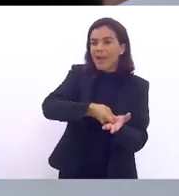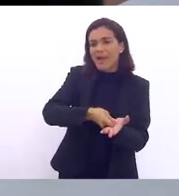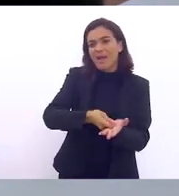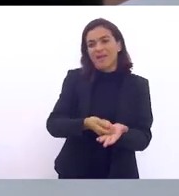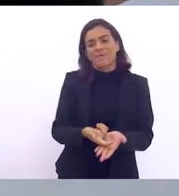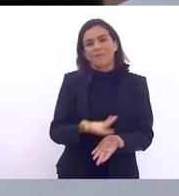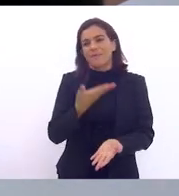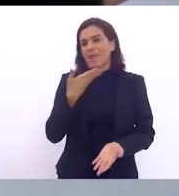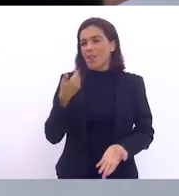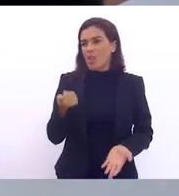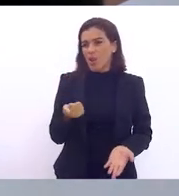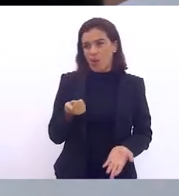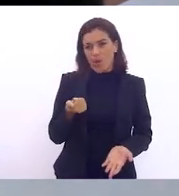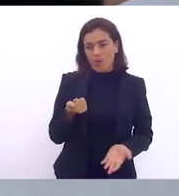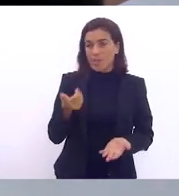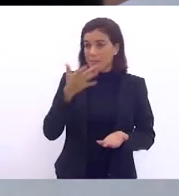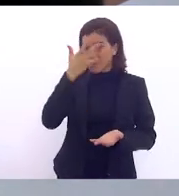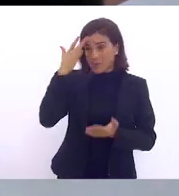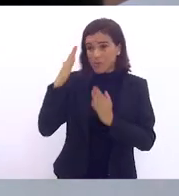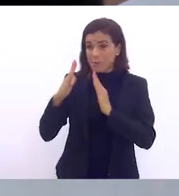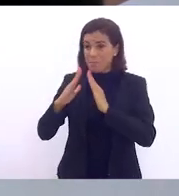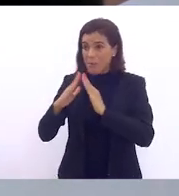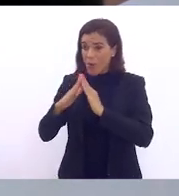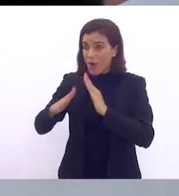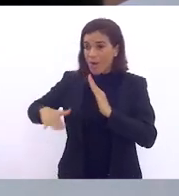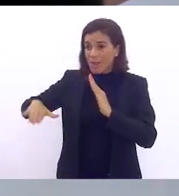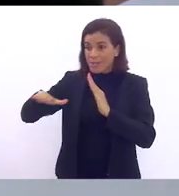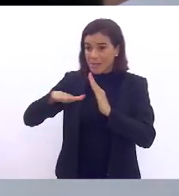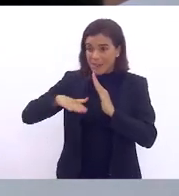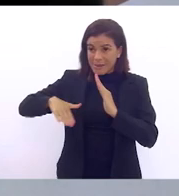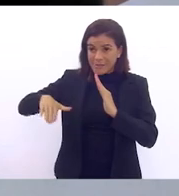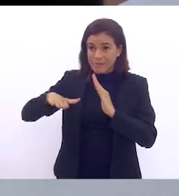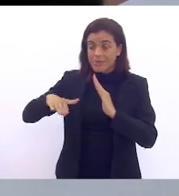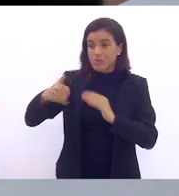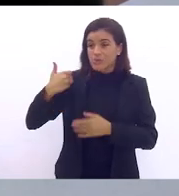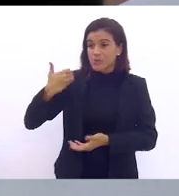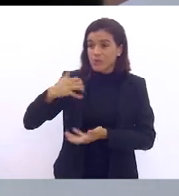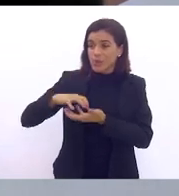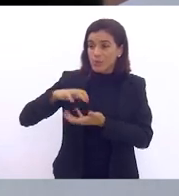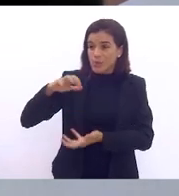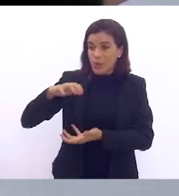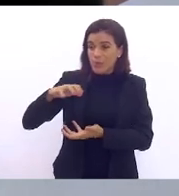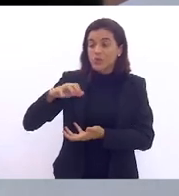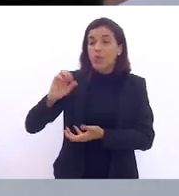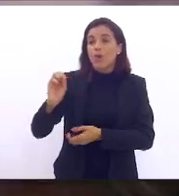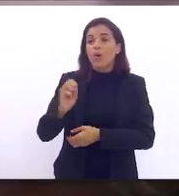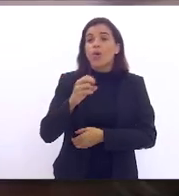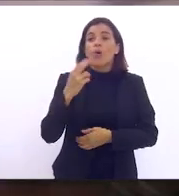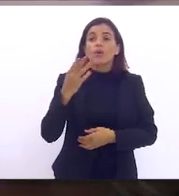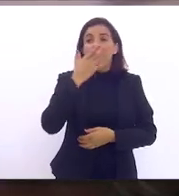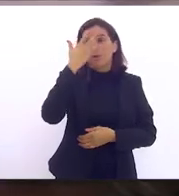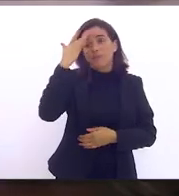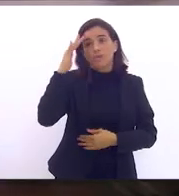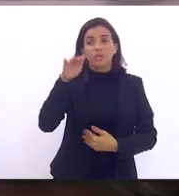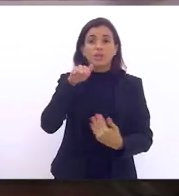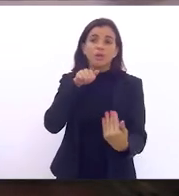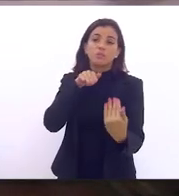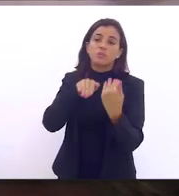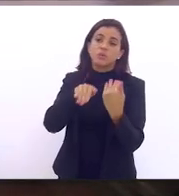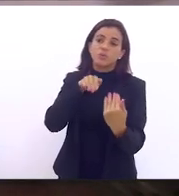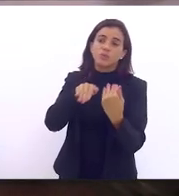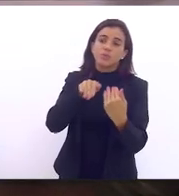a vida não só do morador né do Idoso ou da pessoa que tá trafegando pela primeira vez